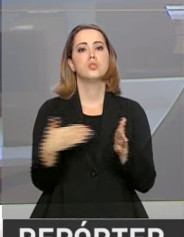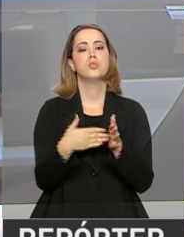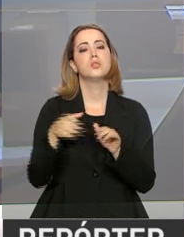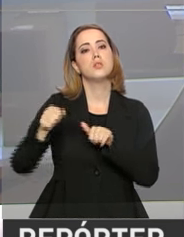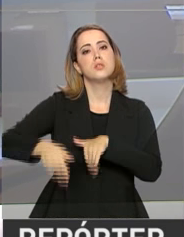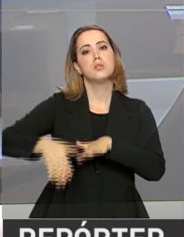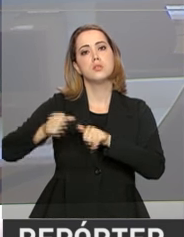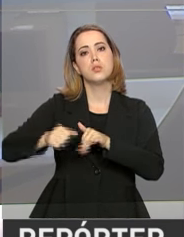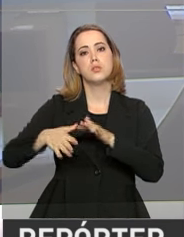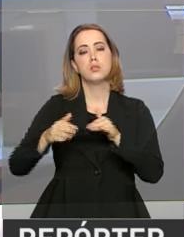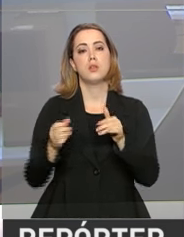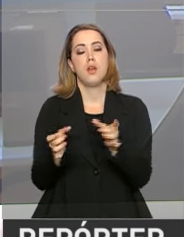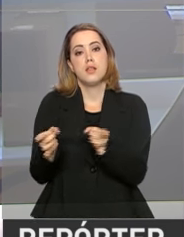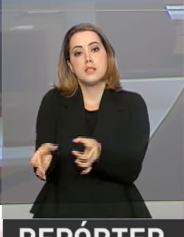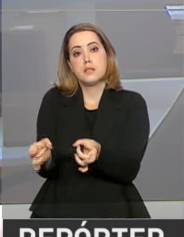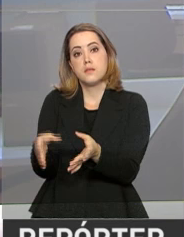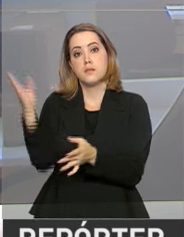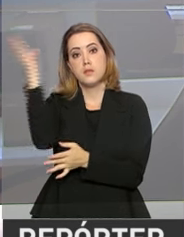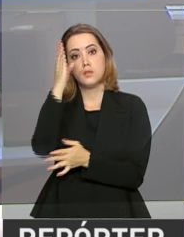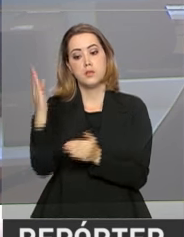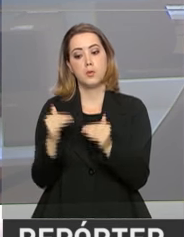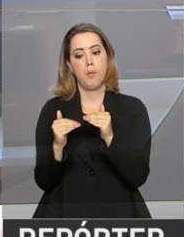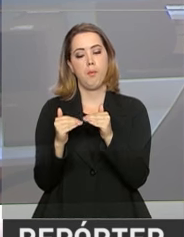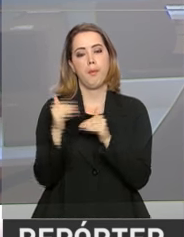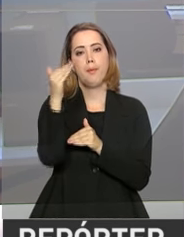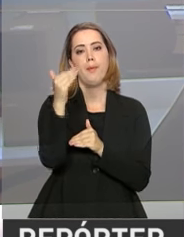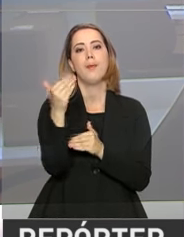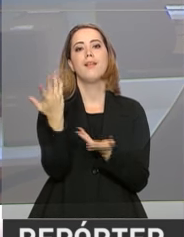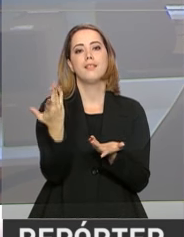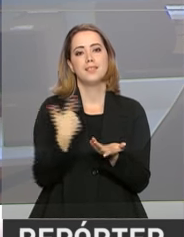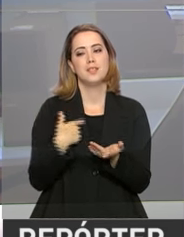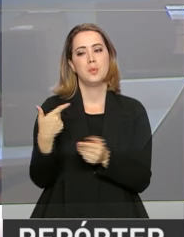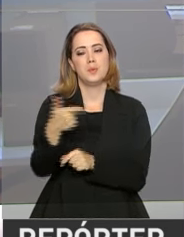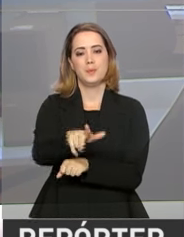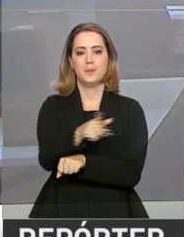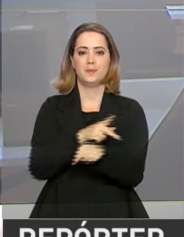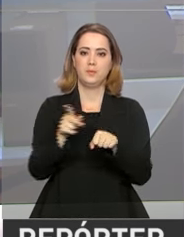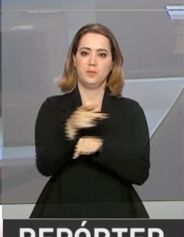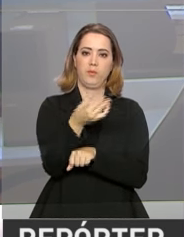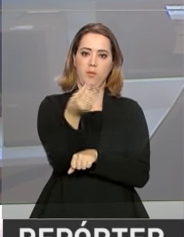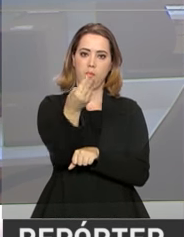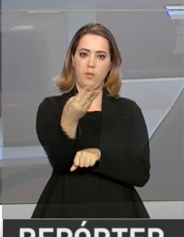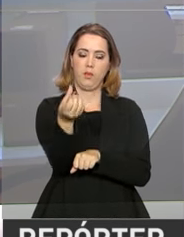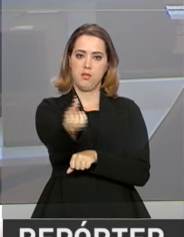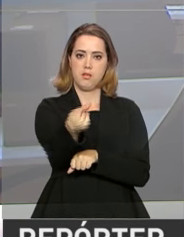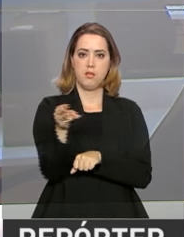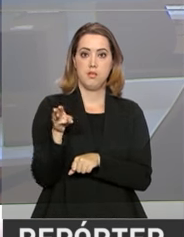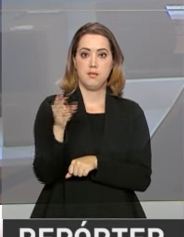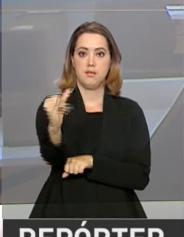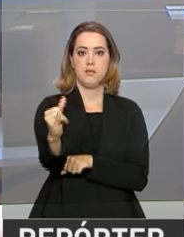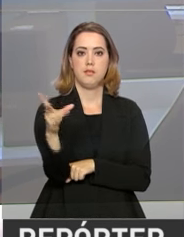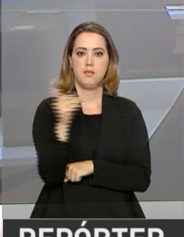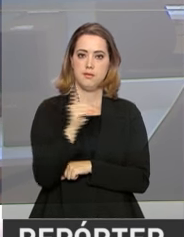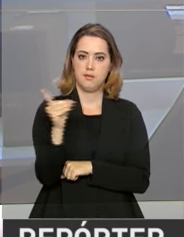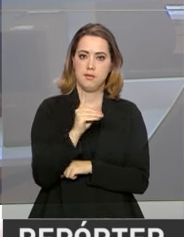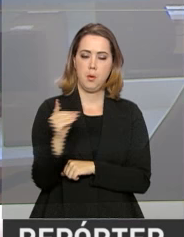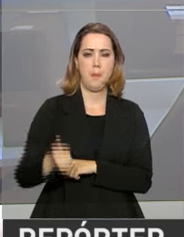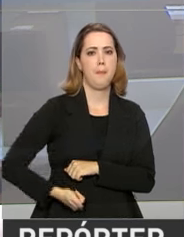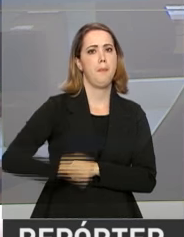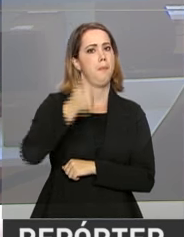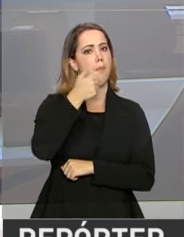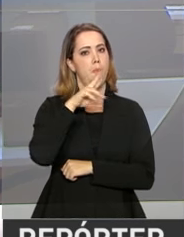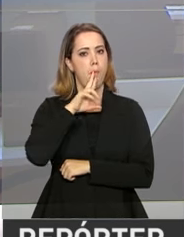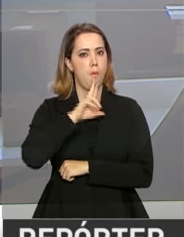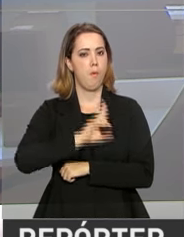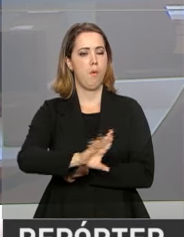brasileiras superaram as importações. O superávit ultrapassa os 36 bilhões de dólares, melhor resultado para o período desde o início